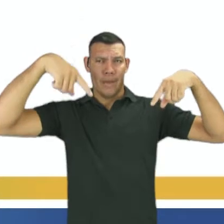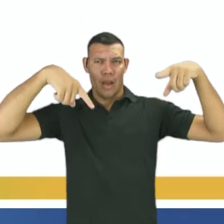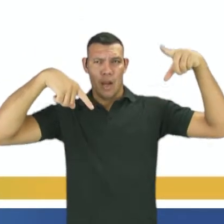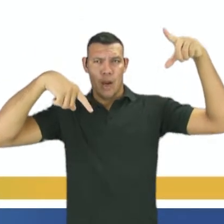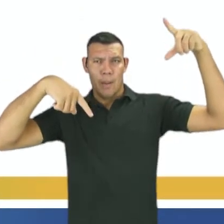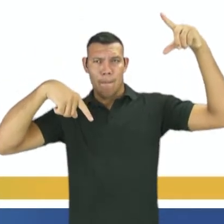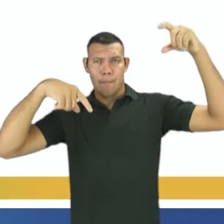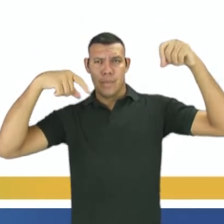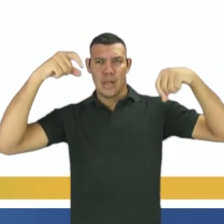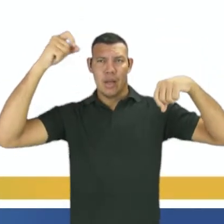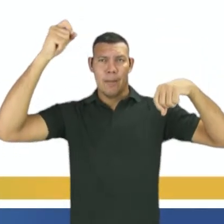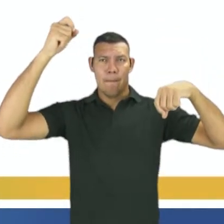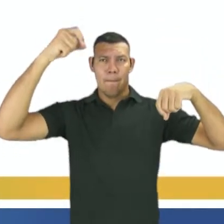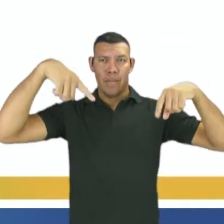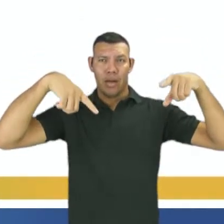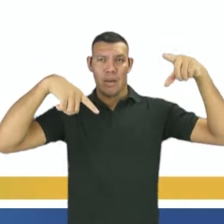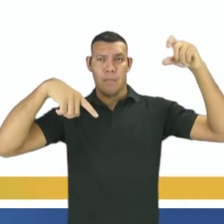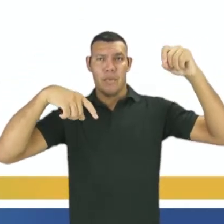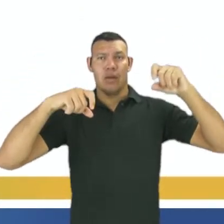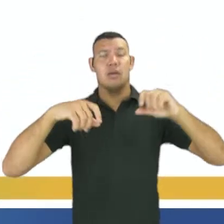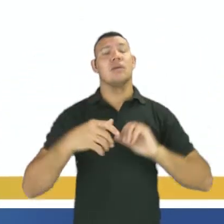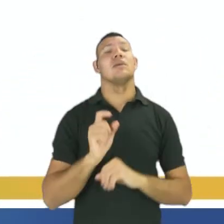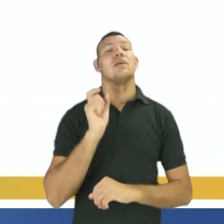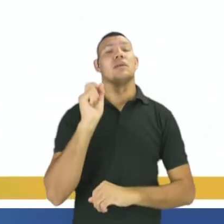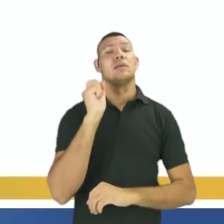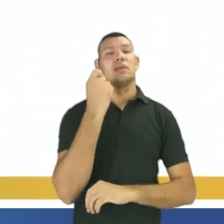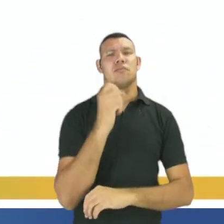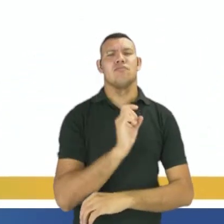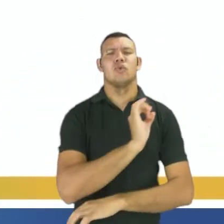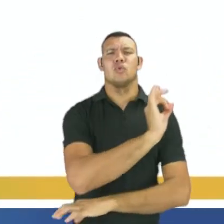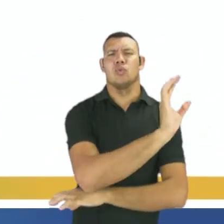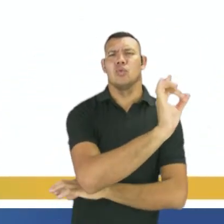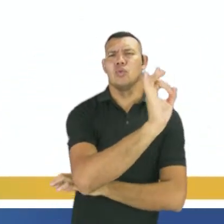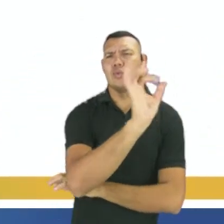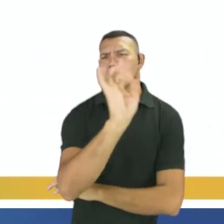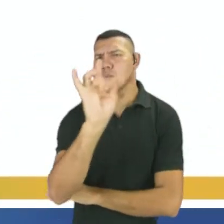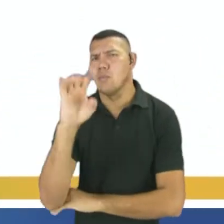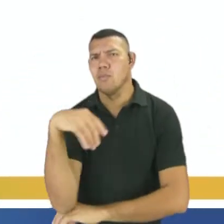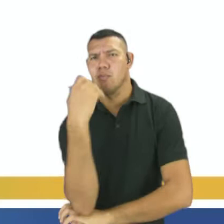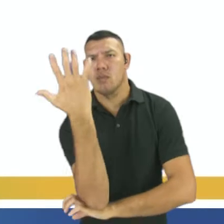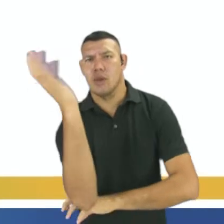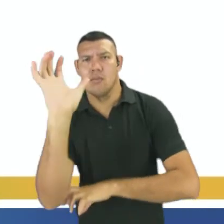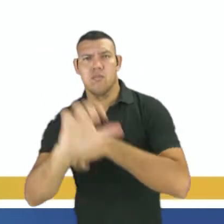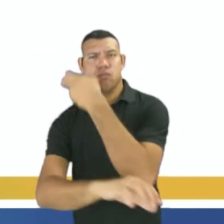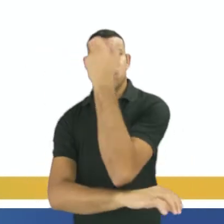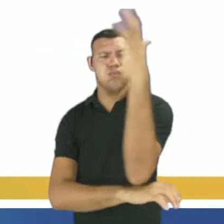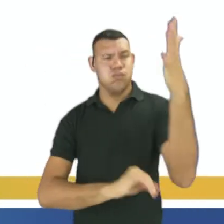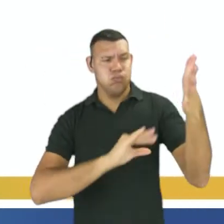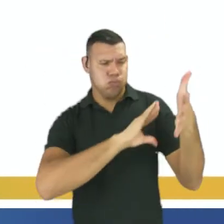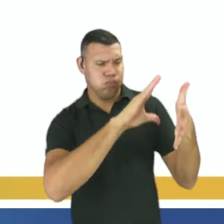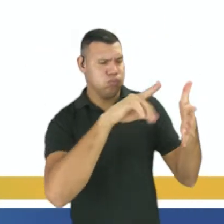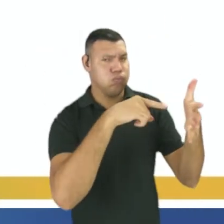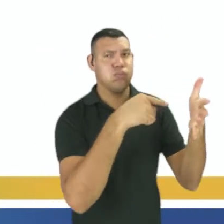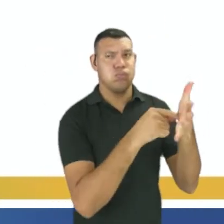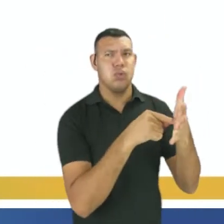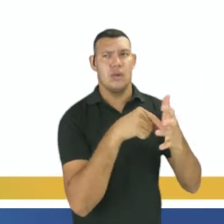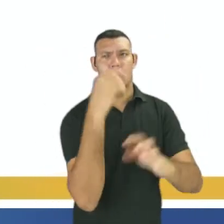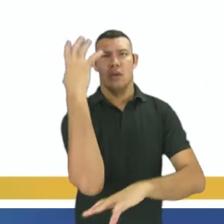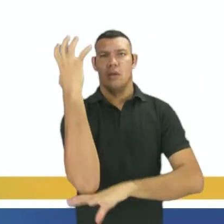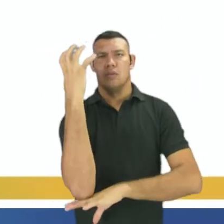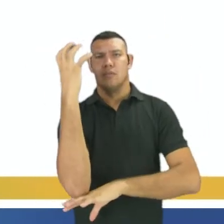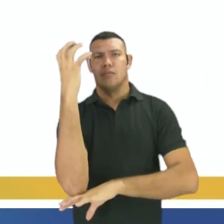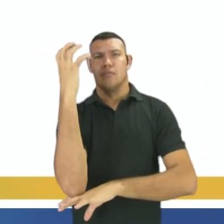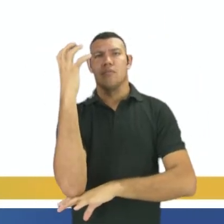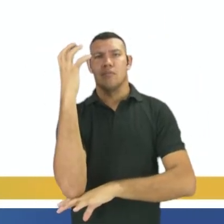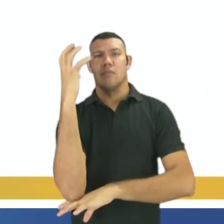é faz com que cada árvore né que existe na floresta amazônica né lança na atmosfera cerca de